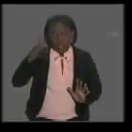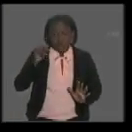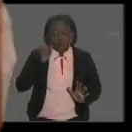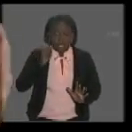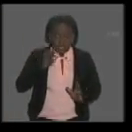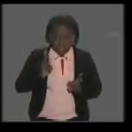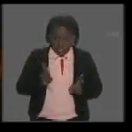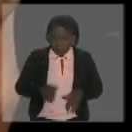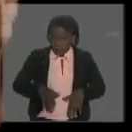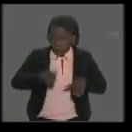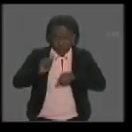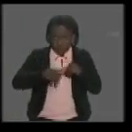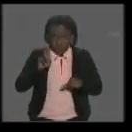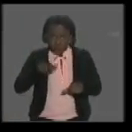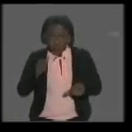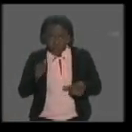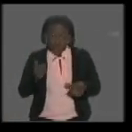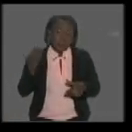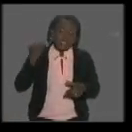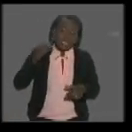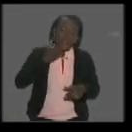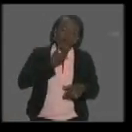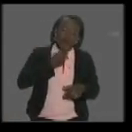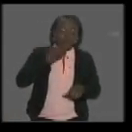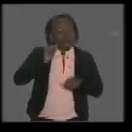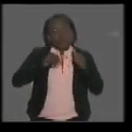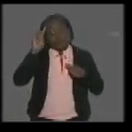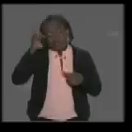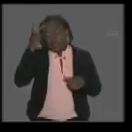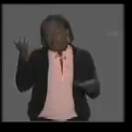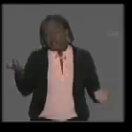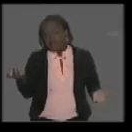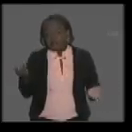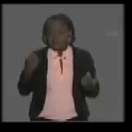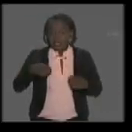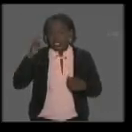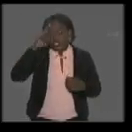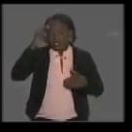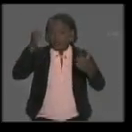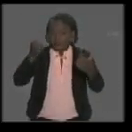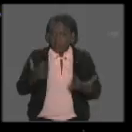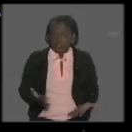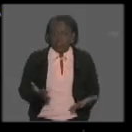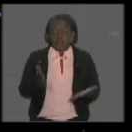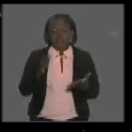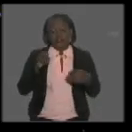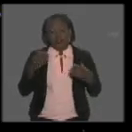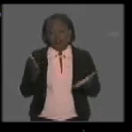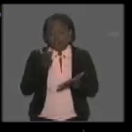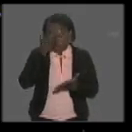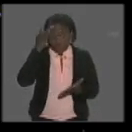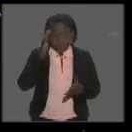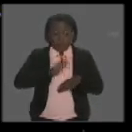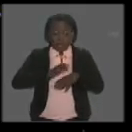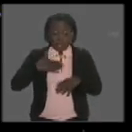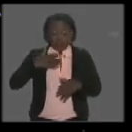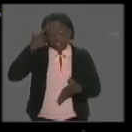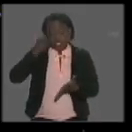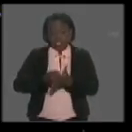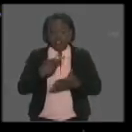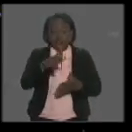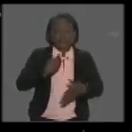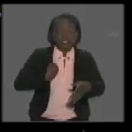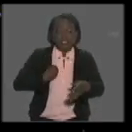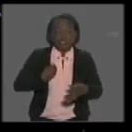de menina, nunca mudou, foi assim. Há uma certa, né, história que se quer dizer. Pessoas decidindo por